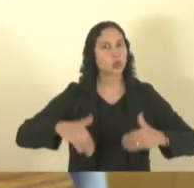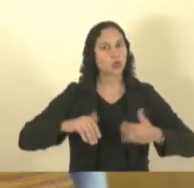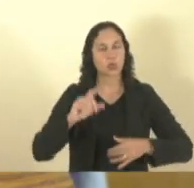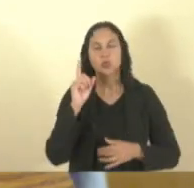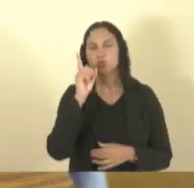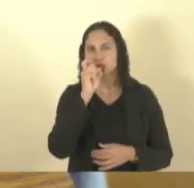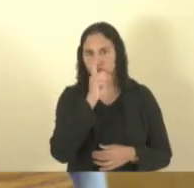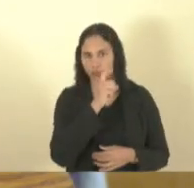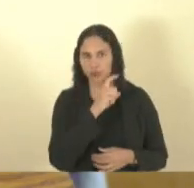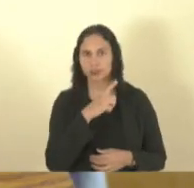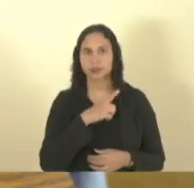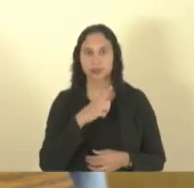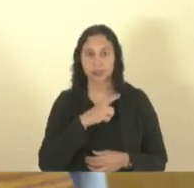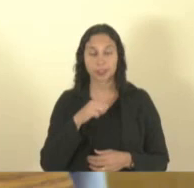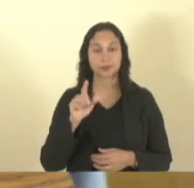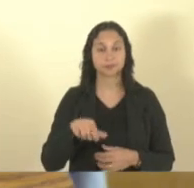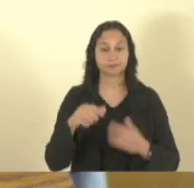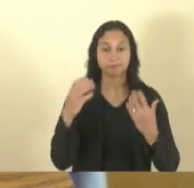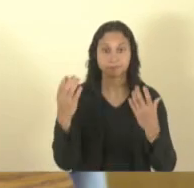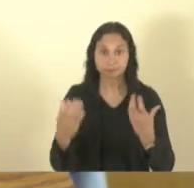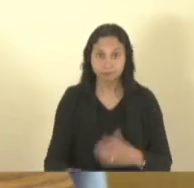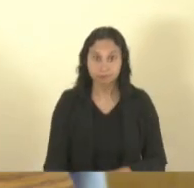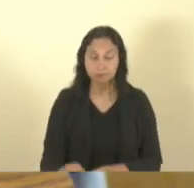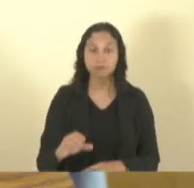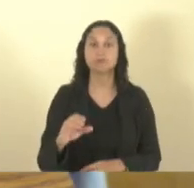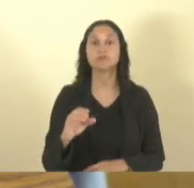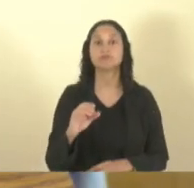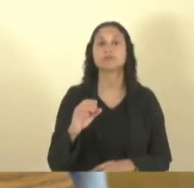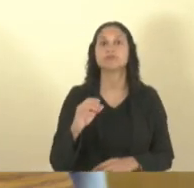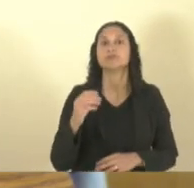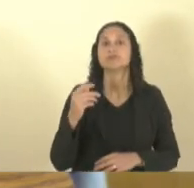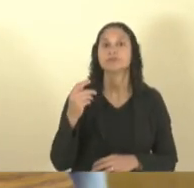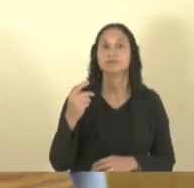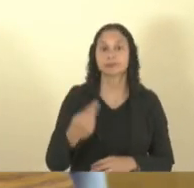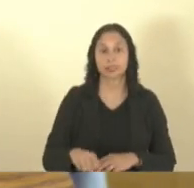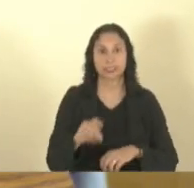que, tanto em nível nacional quanto em nível